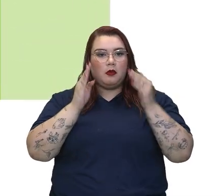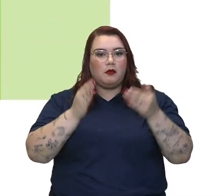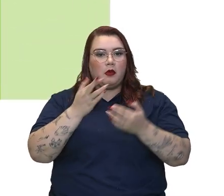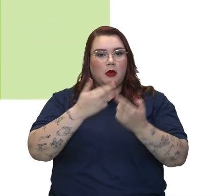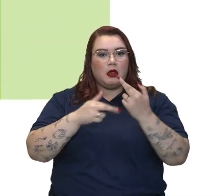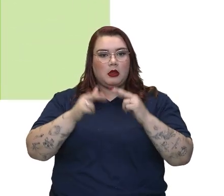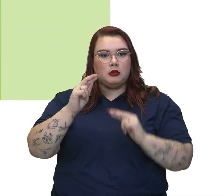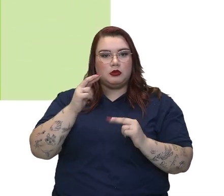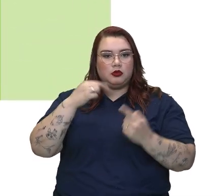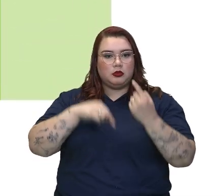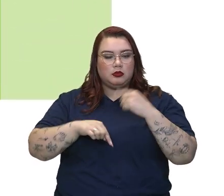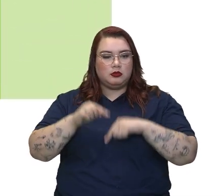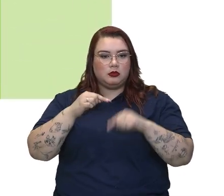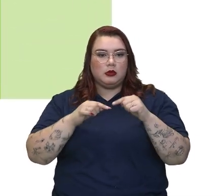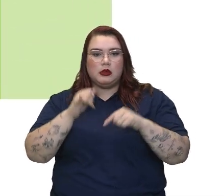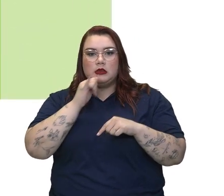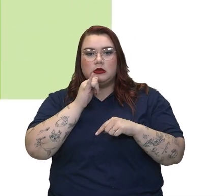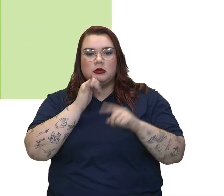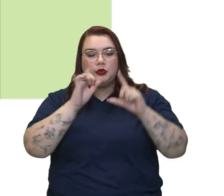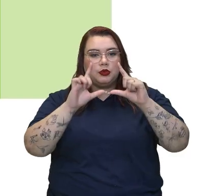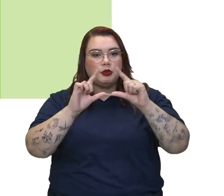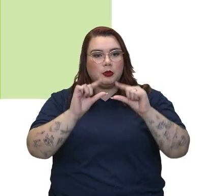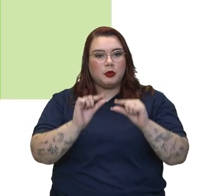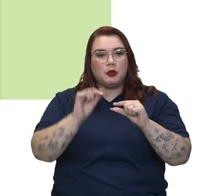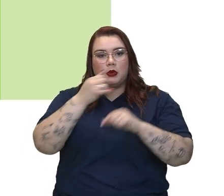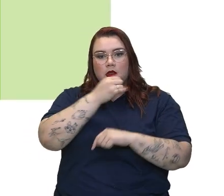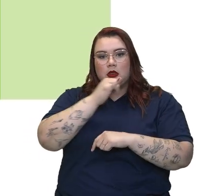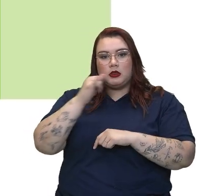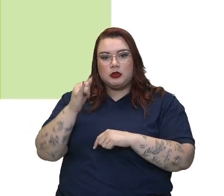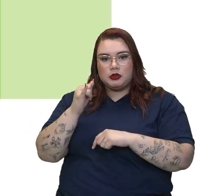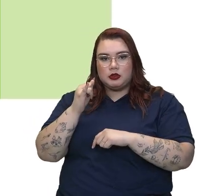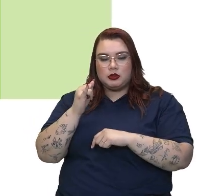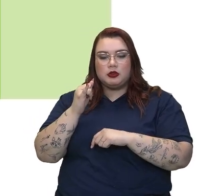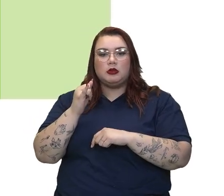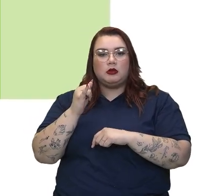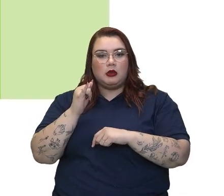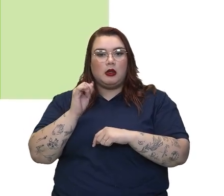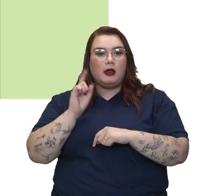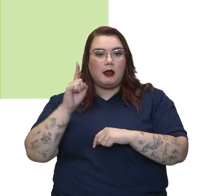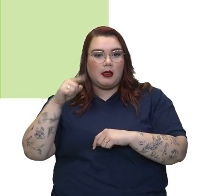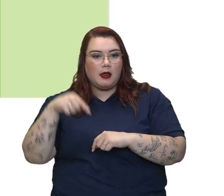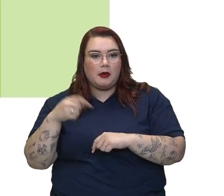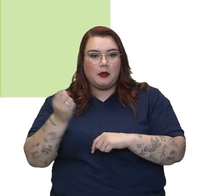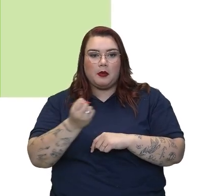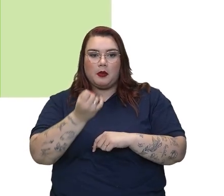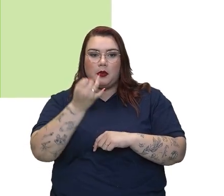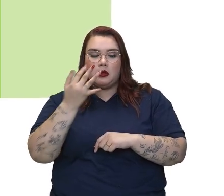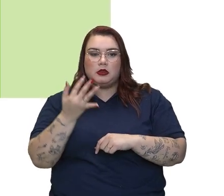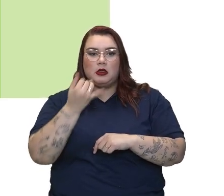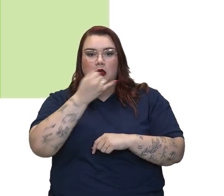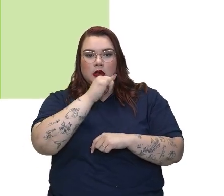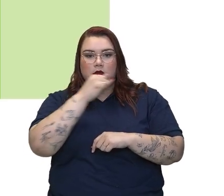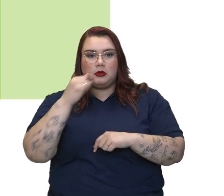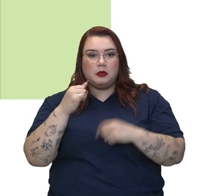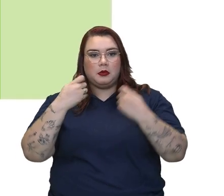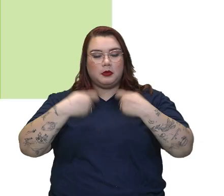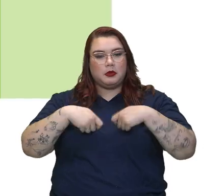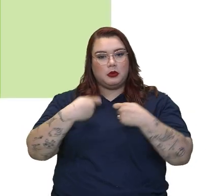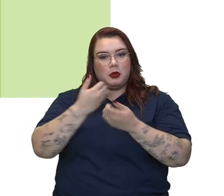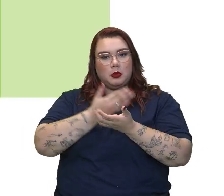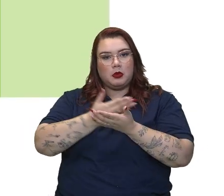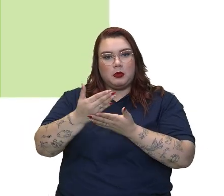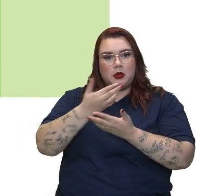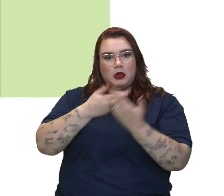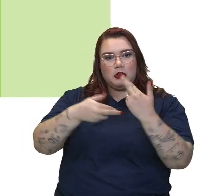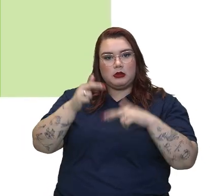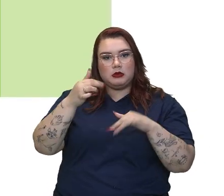Os catalisadores diminuem a energia de ativação. Essa é a quantidade de energia necessária para iniciar uma